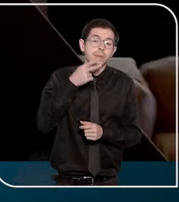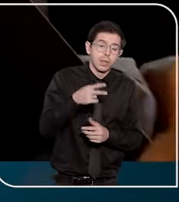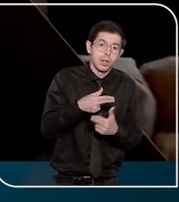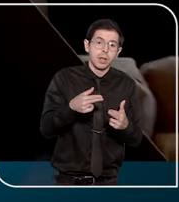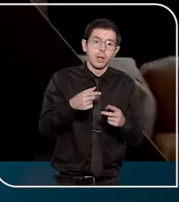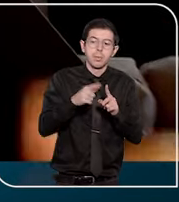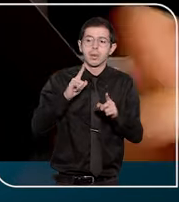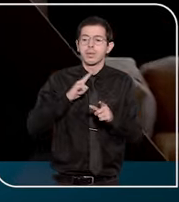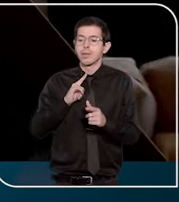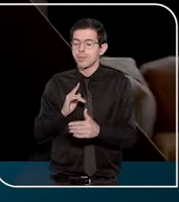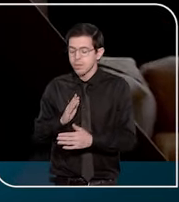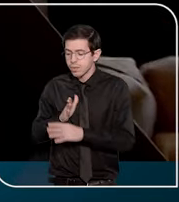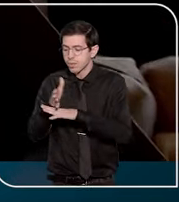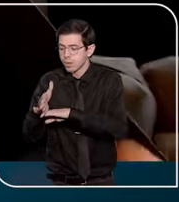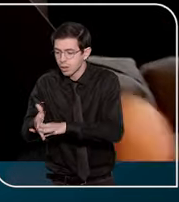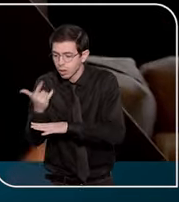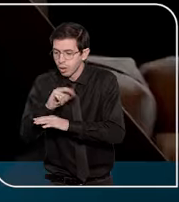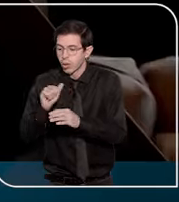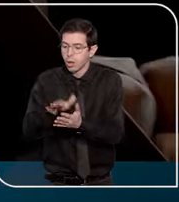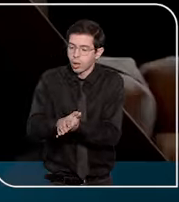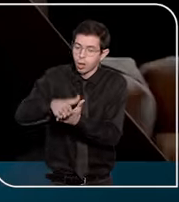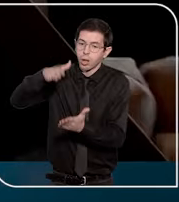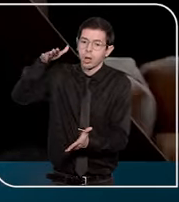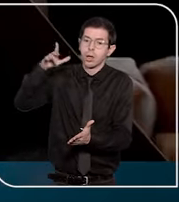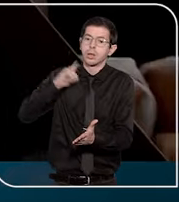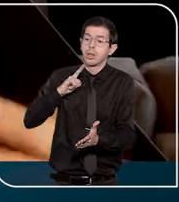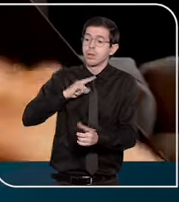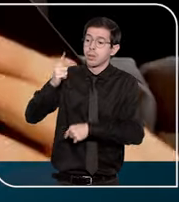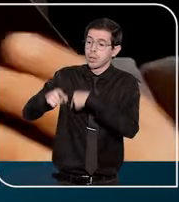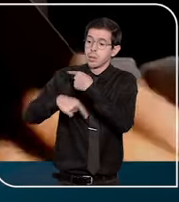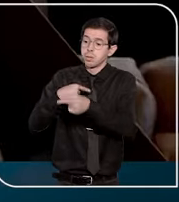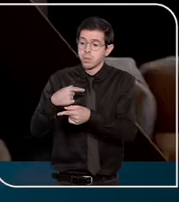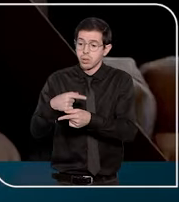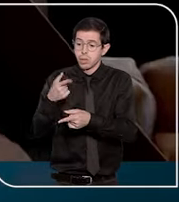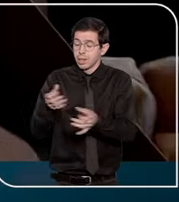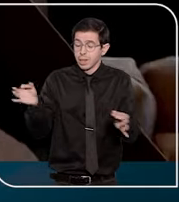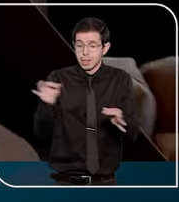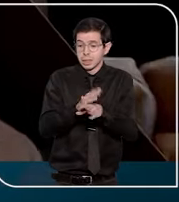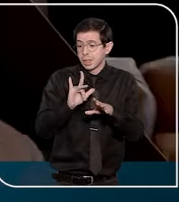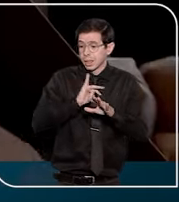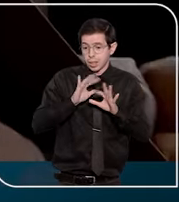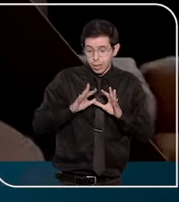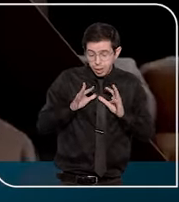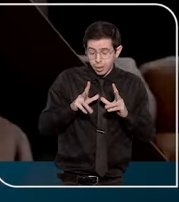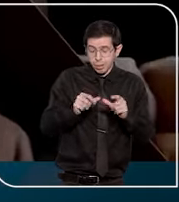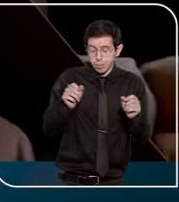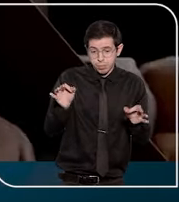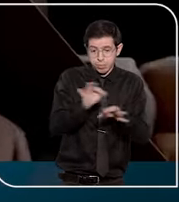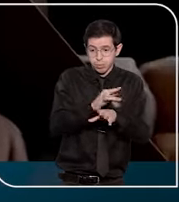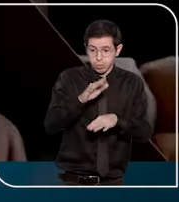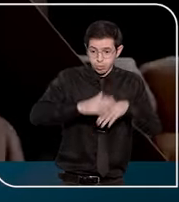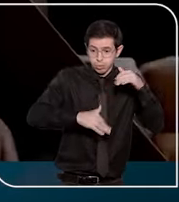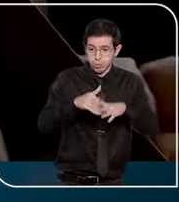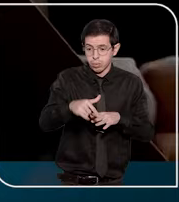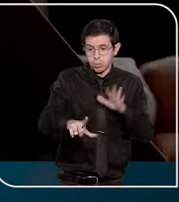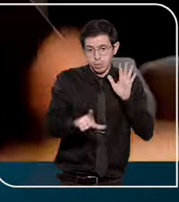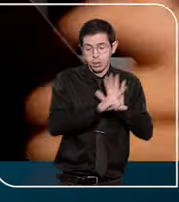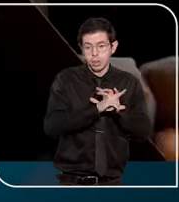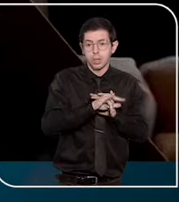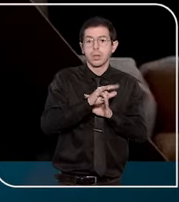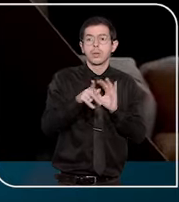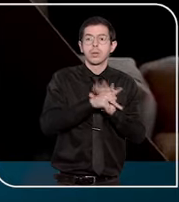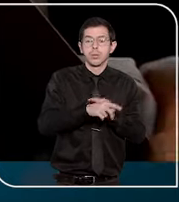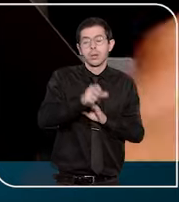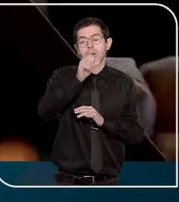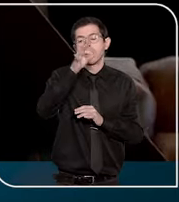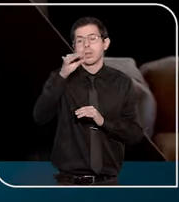teve acesso aos autos, teve uma oportunidade posterior, e aquilo já está superado no que se entende que é o devido processo legal pelo Supremo, pelo